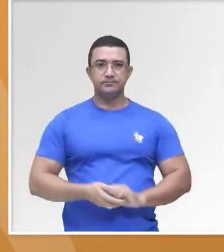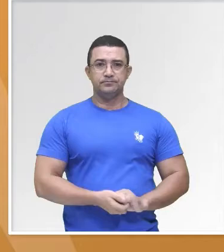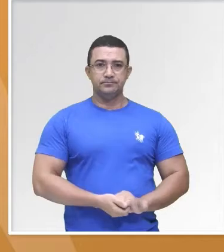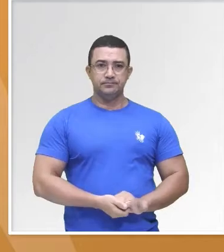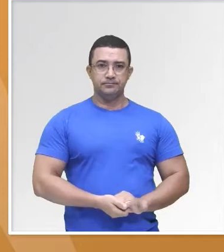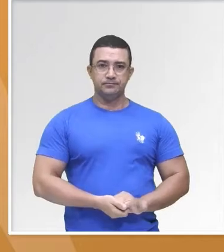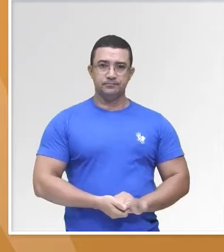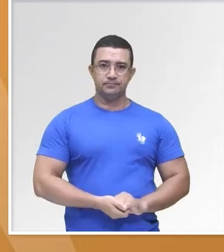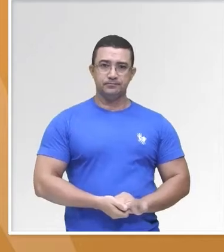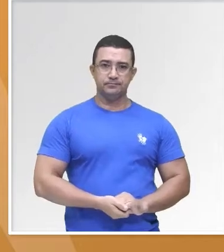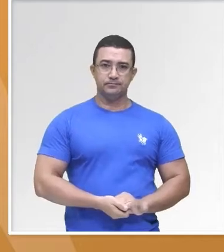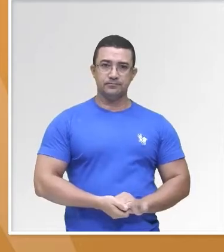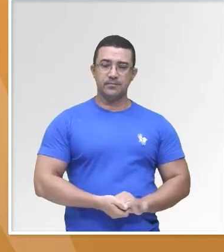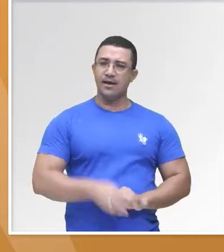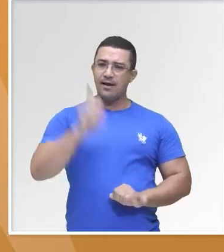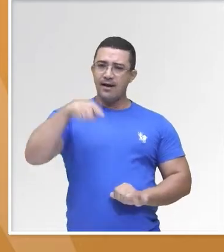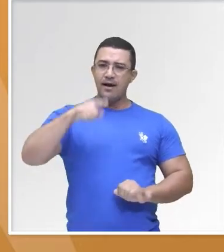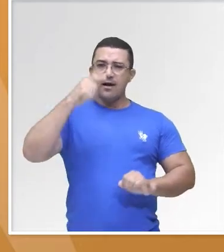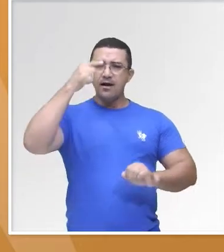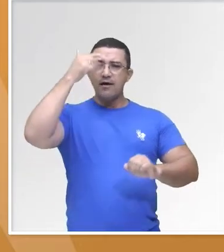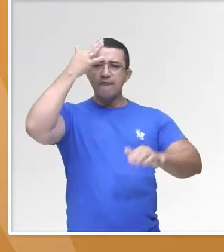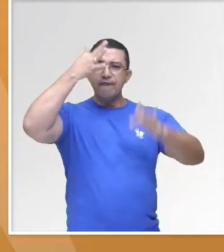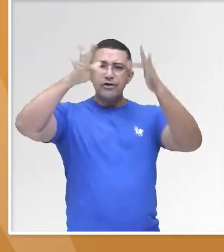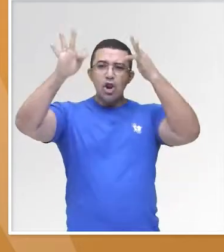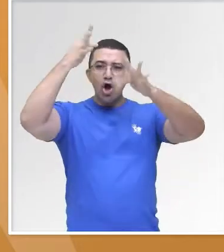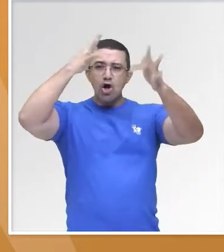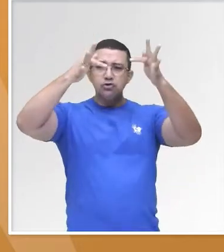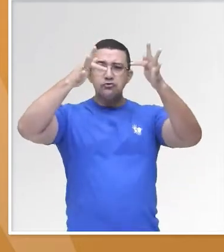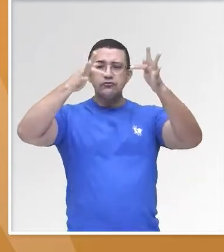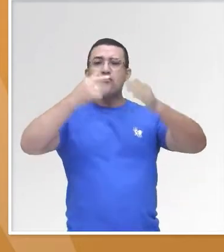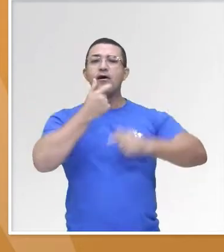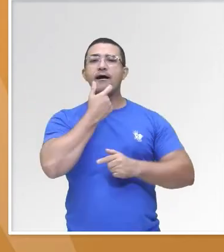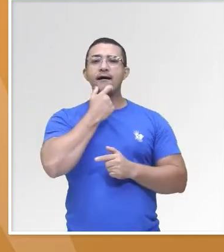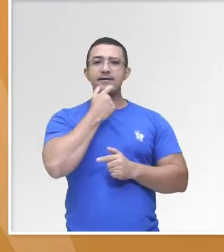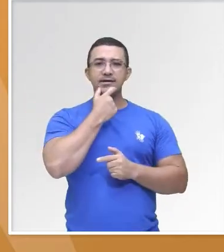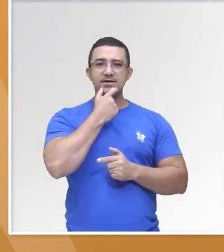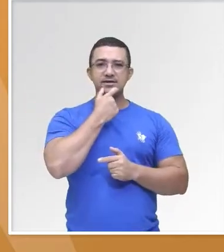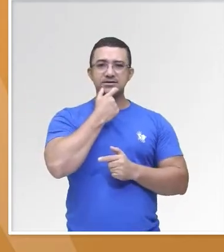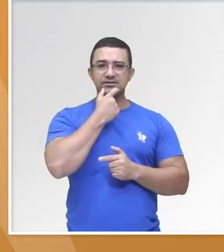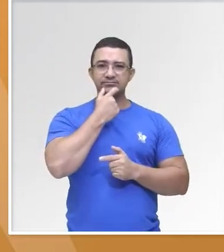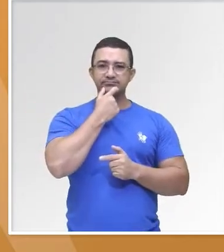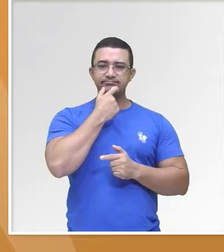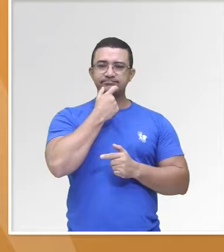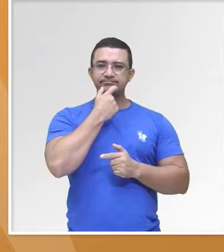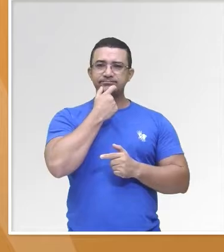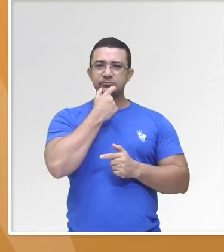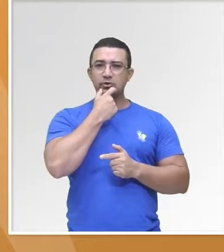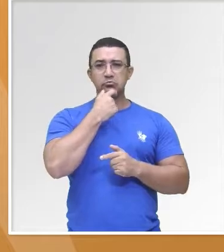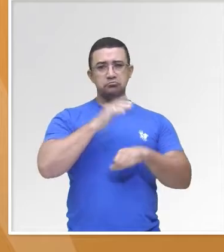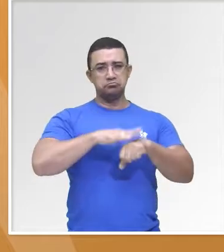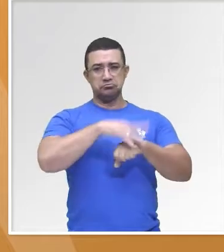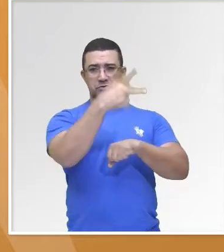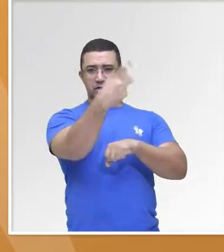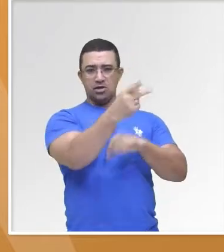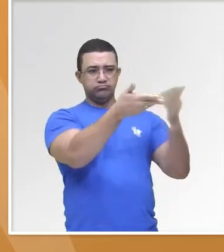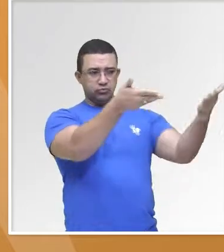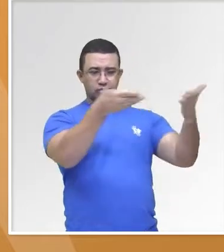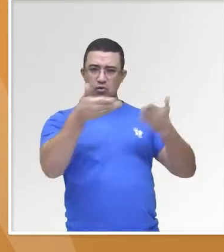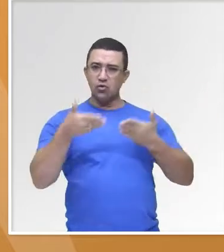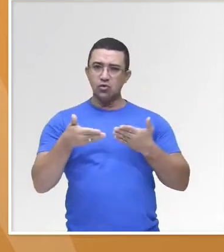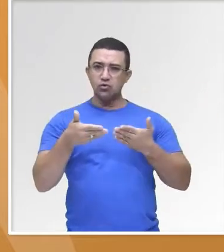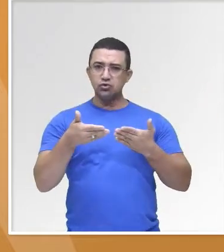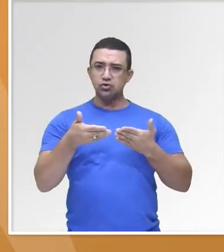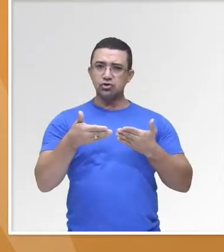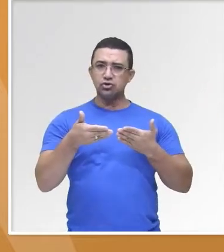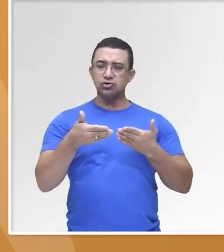Locke foi um filósofo inglês, então a Inglaterra aí, né, desponta mais uma vez trazendo os seus teóricos, os